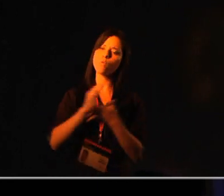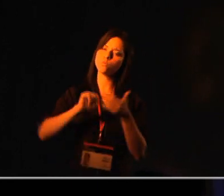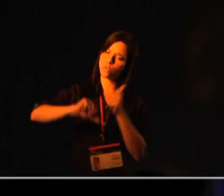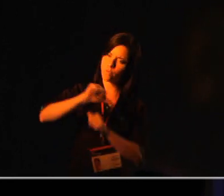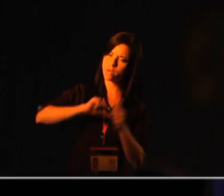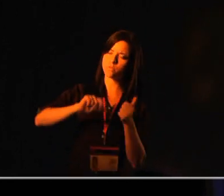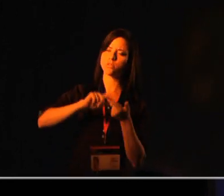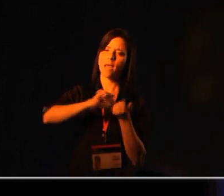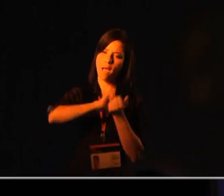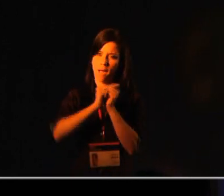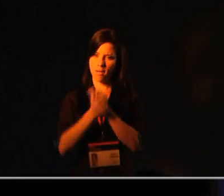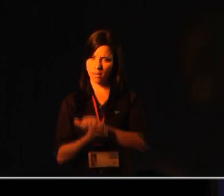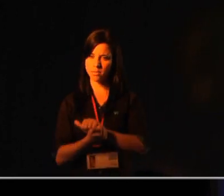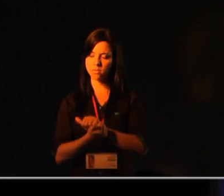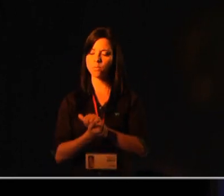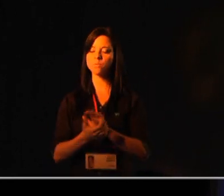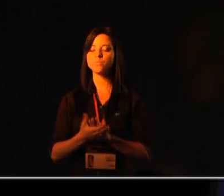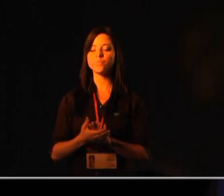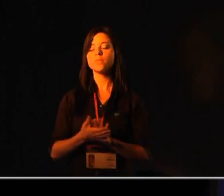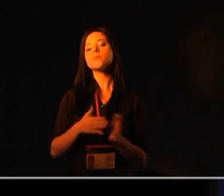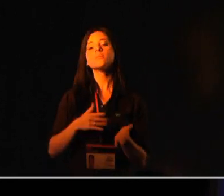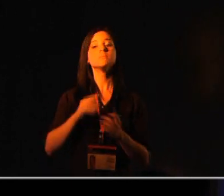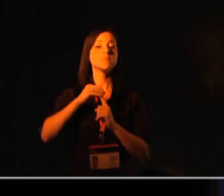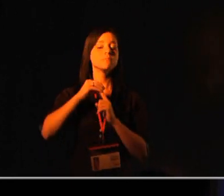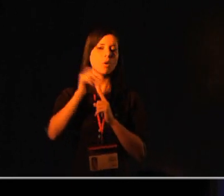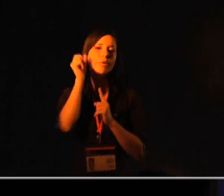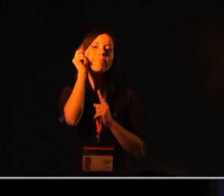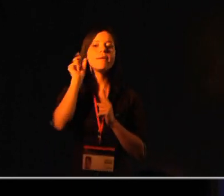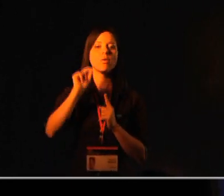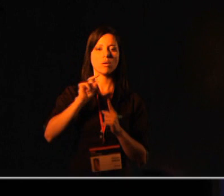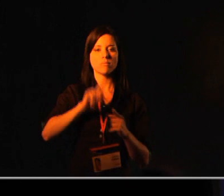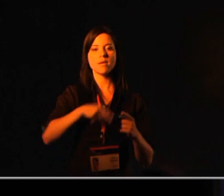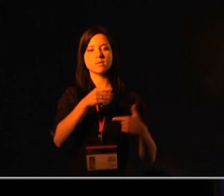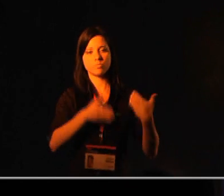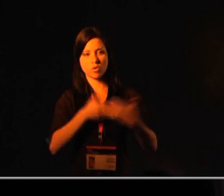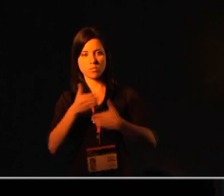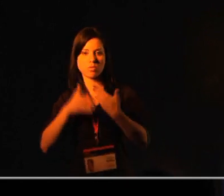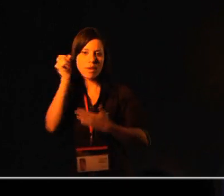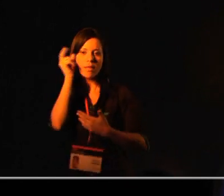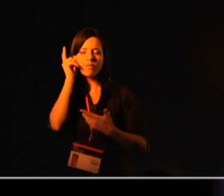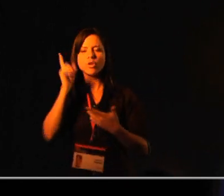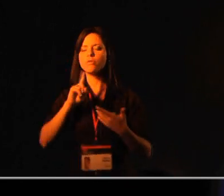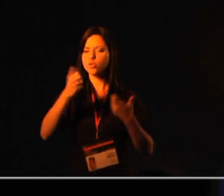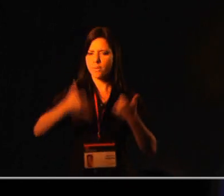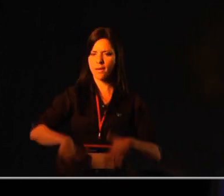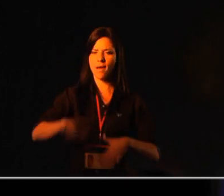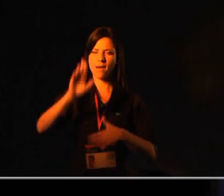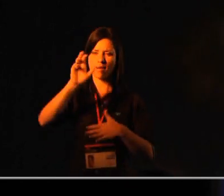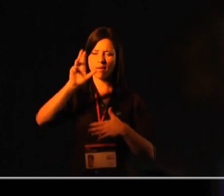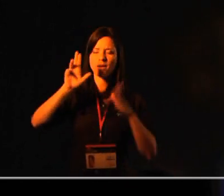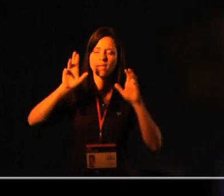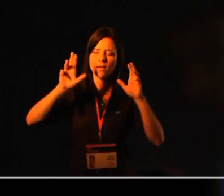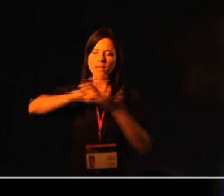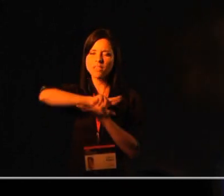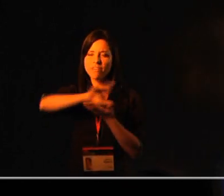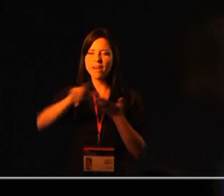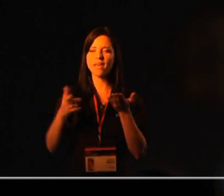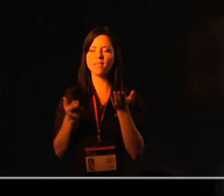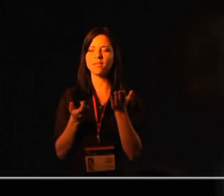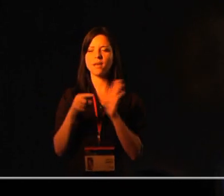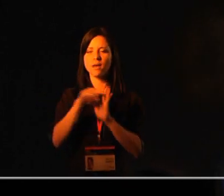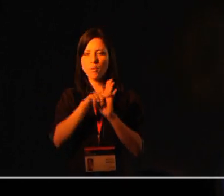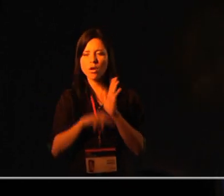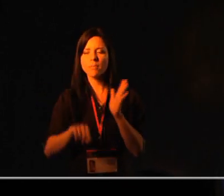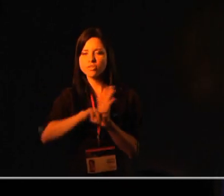modificações, adaptações nessas etapas. A ideia é falar sobre o processo criativo, eu não vou falar sobre ferramentas para